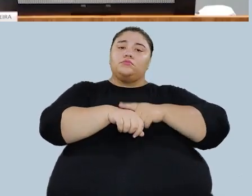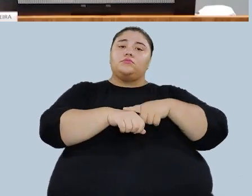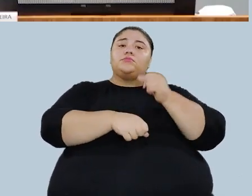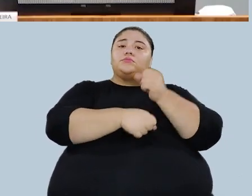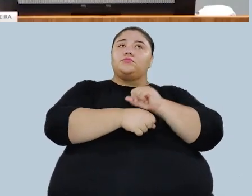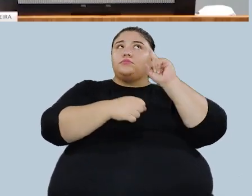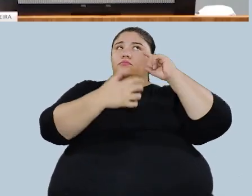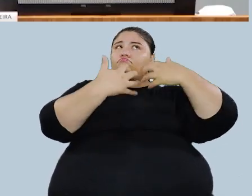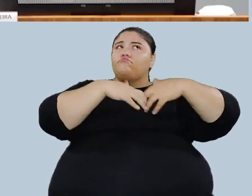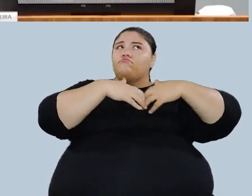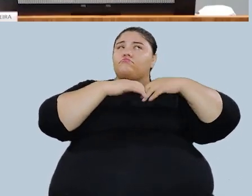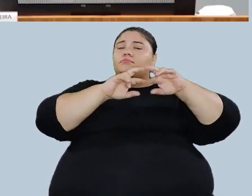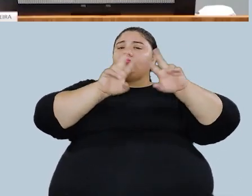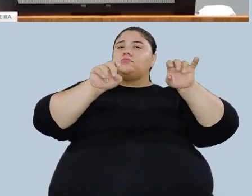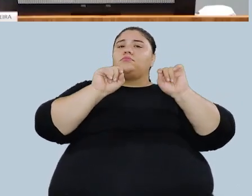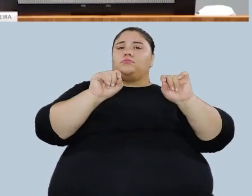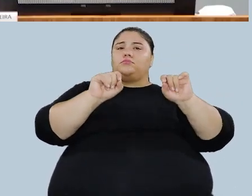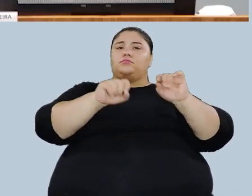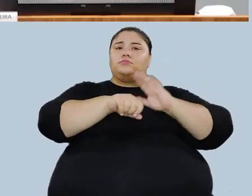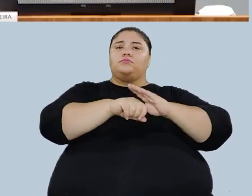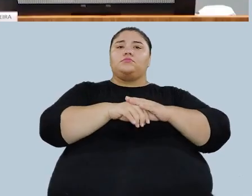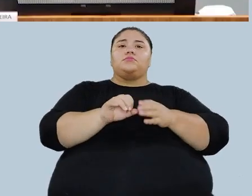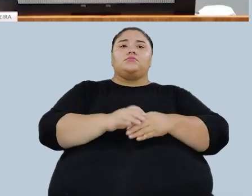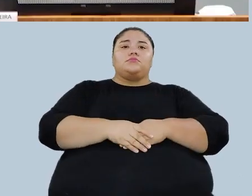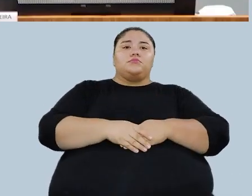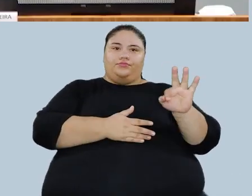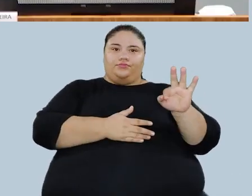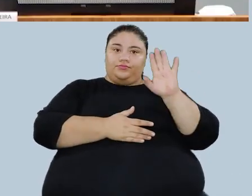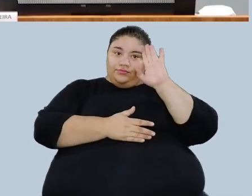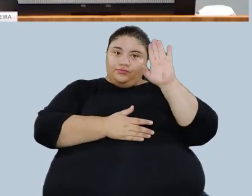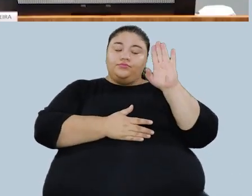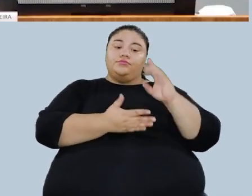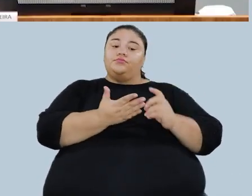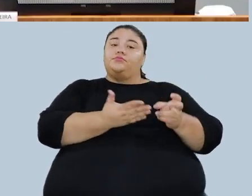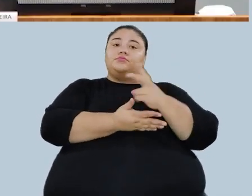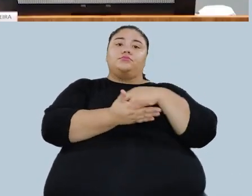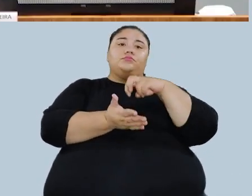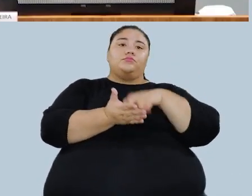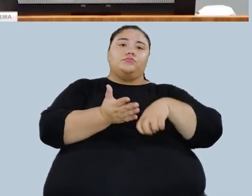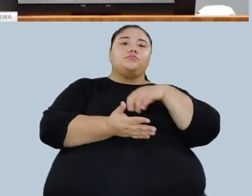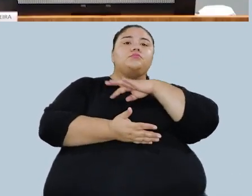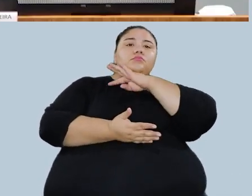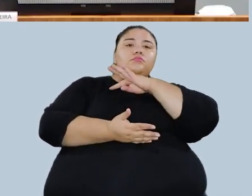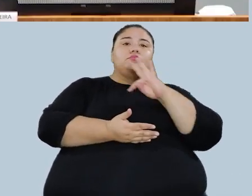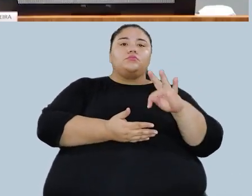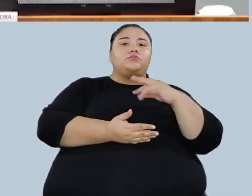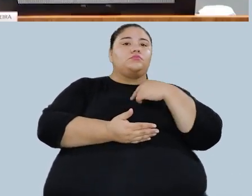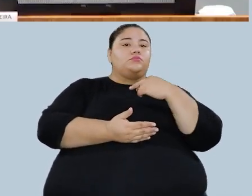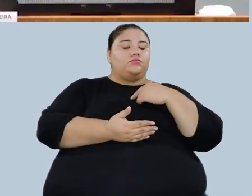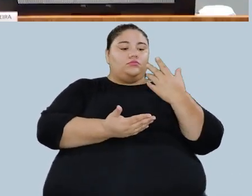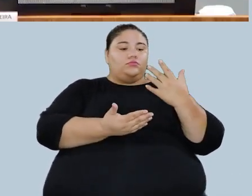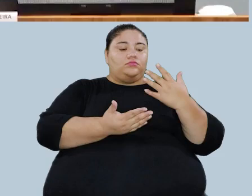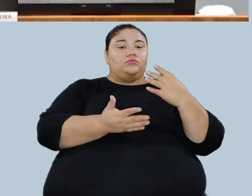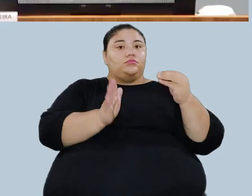para refletir sobre a extinção do IOF, né? Esse tributo não pode conviver quando houver